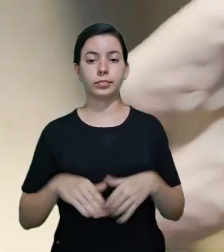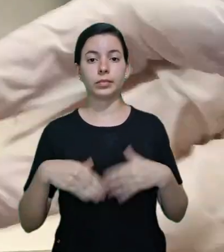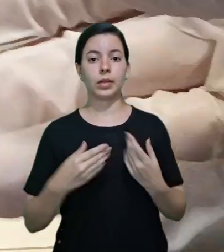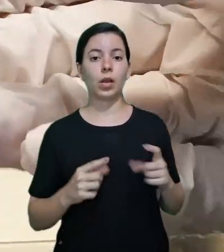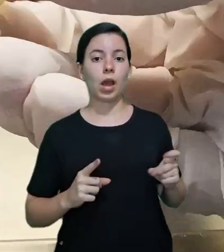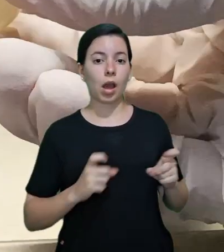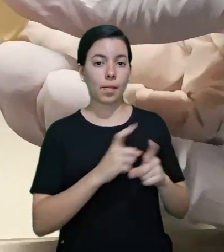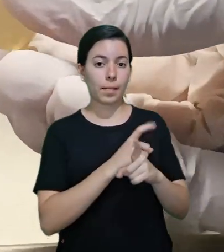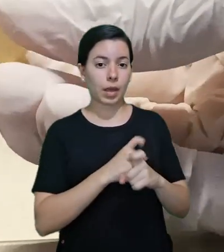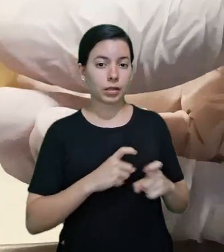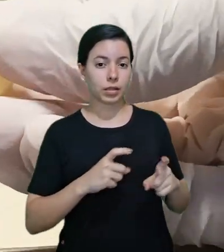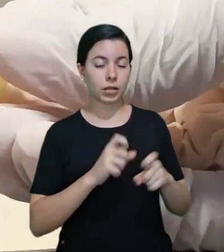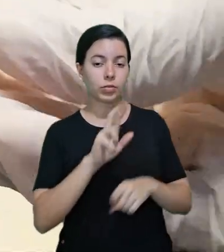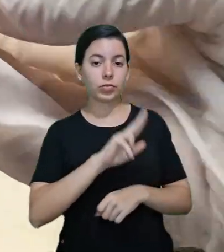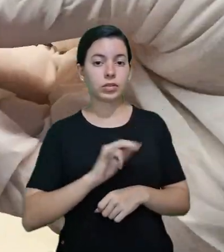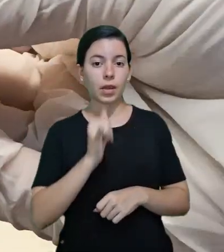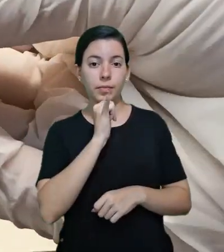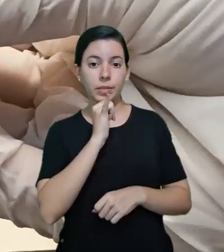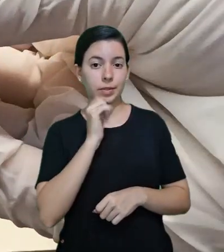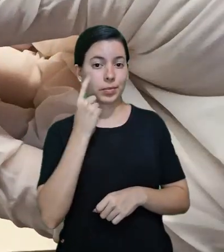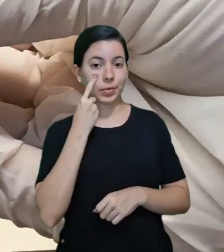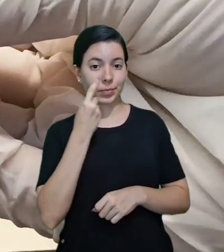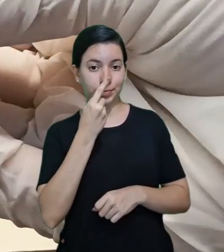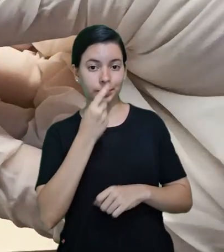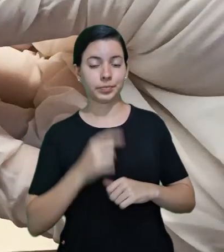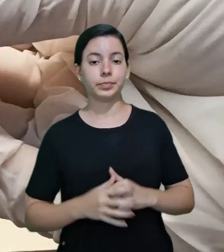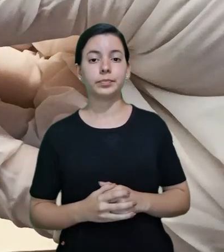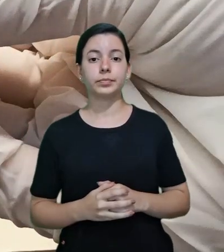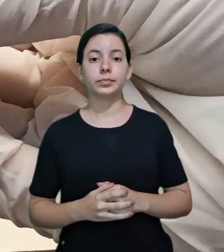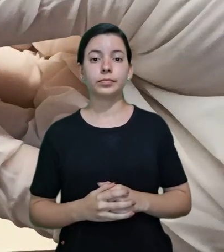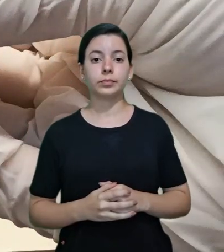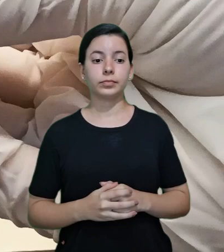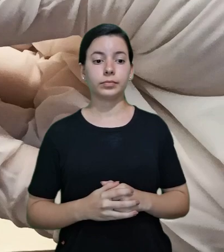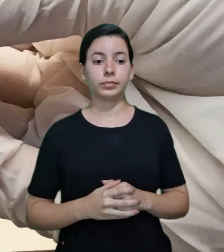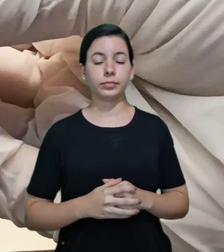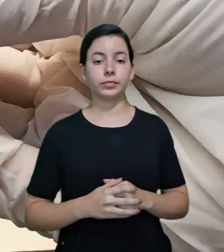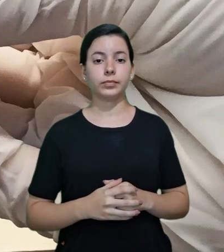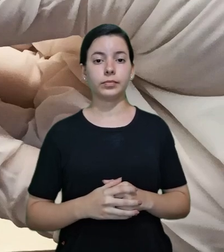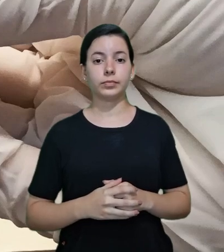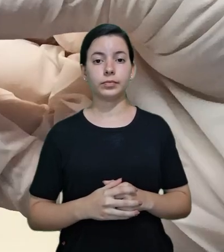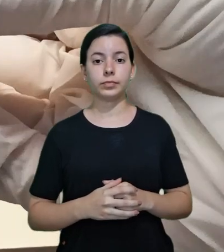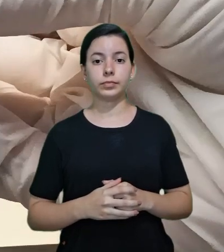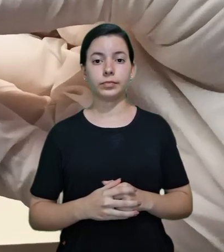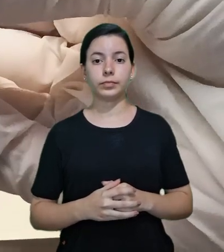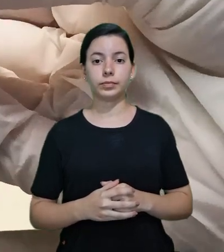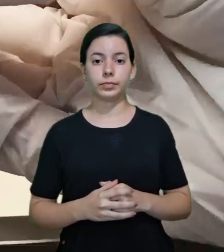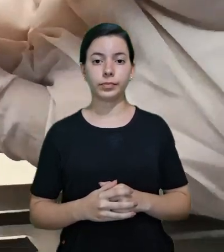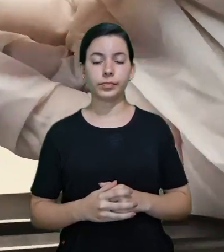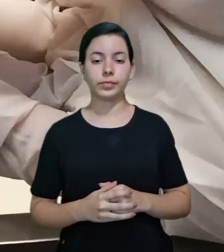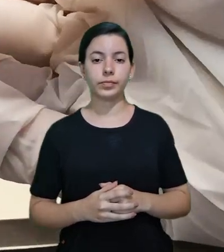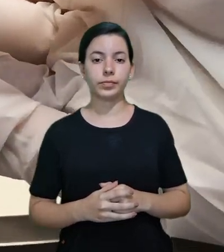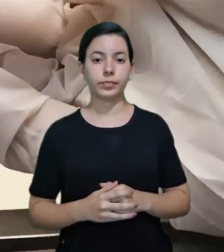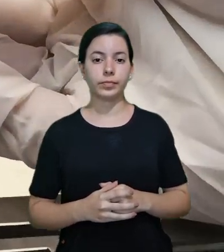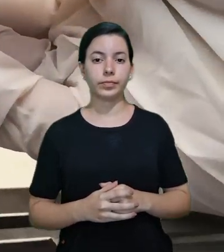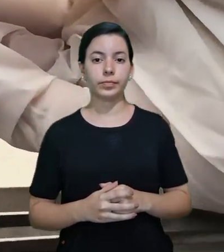A bactéria que utilizamos como exemplo foi do gênero Bacillus e foi inoculada em meio